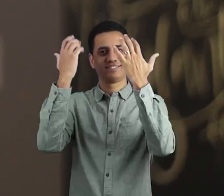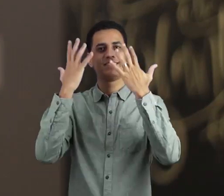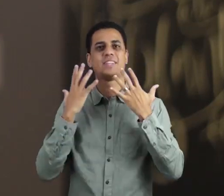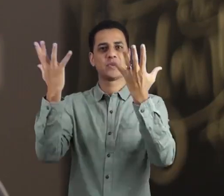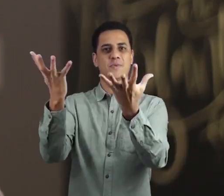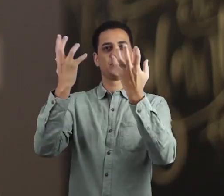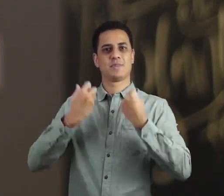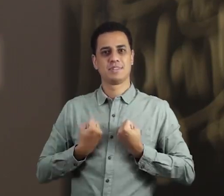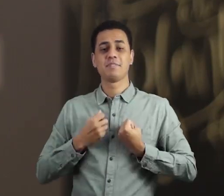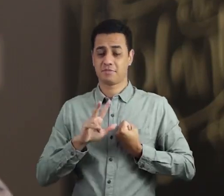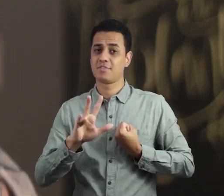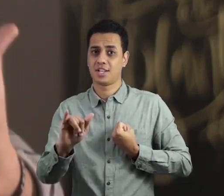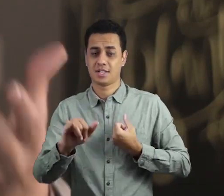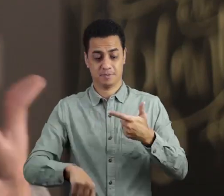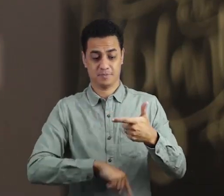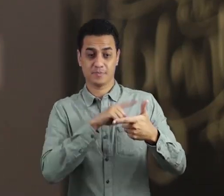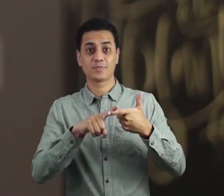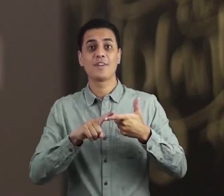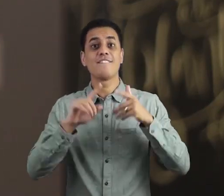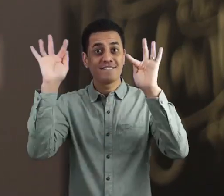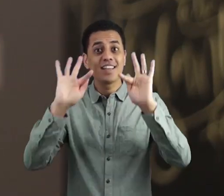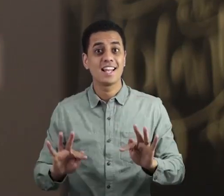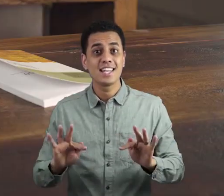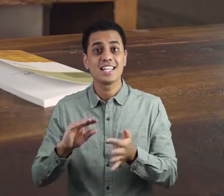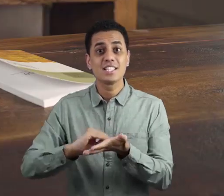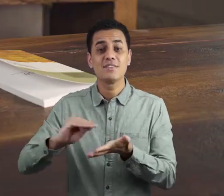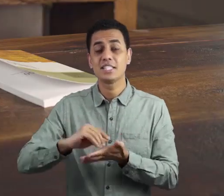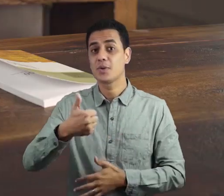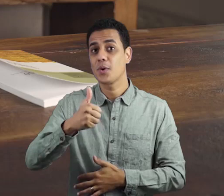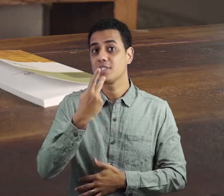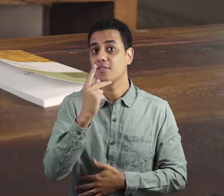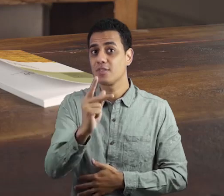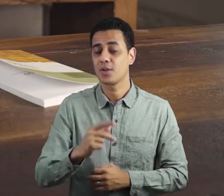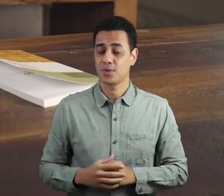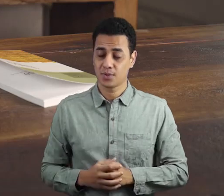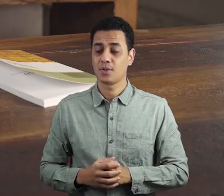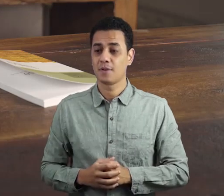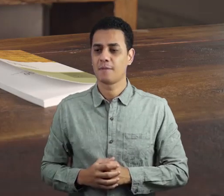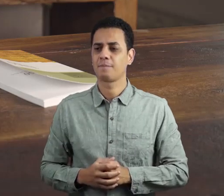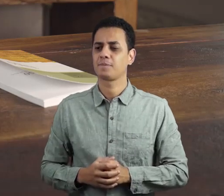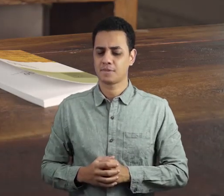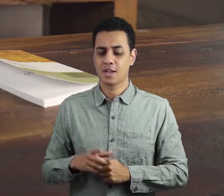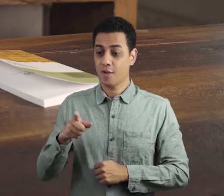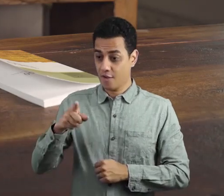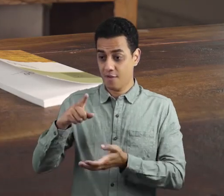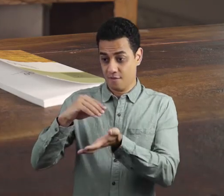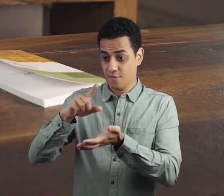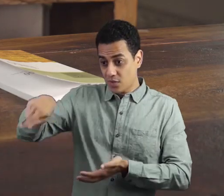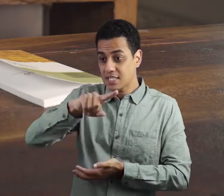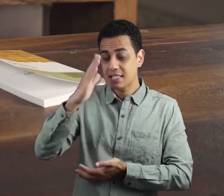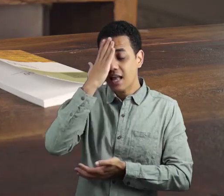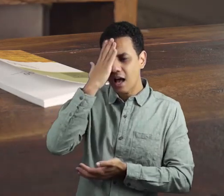teve um fim, uma alegria maravilhosa, né? E por último, ele diz que receberá